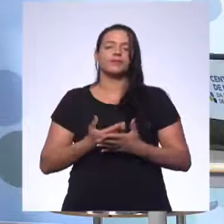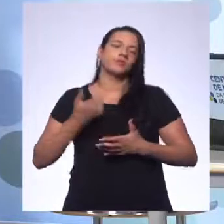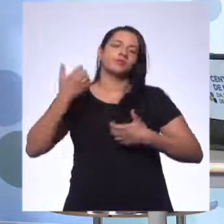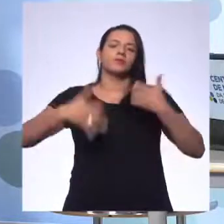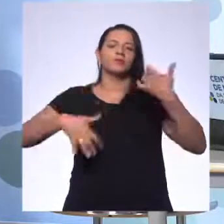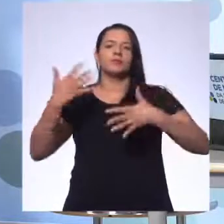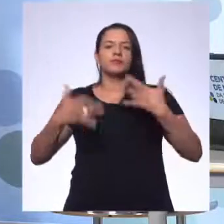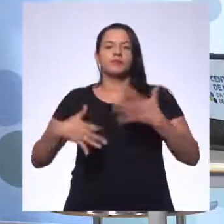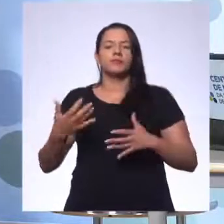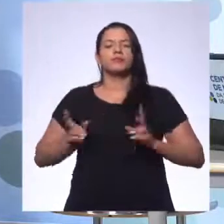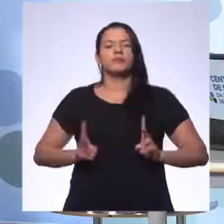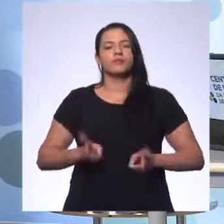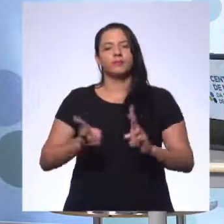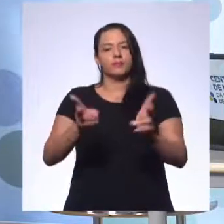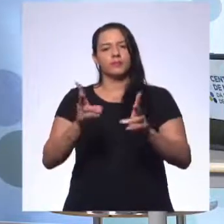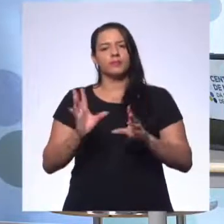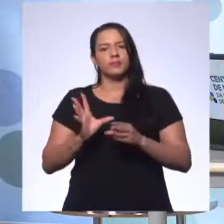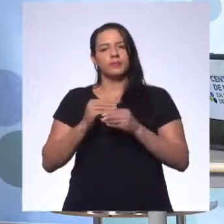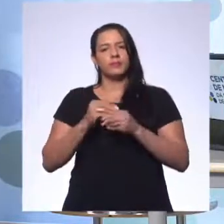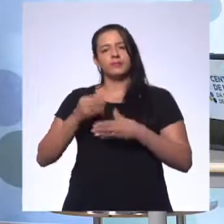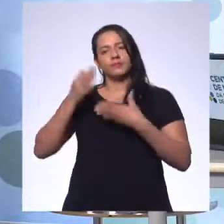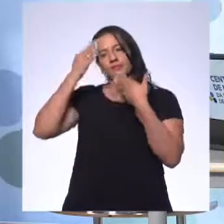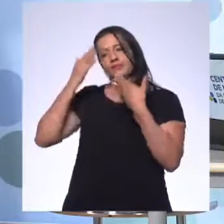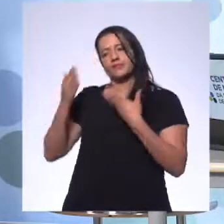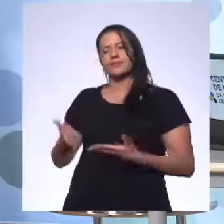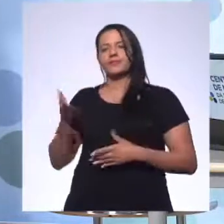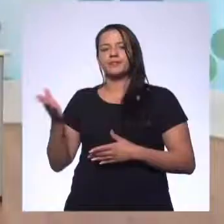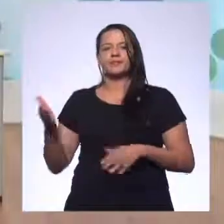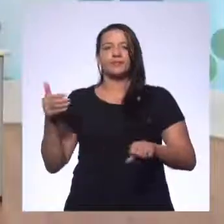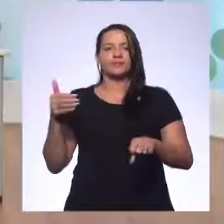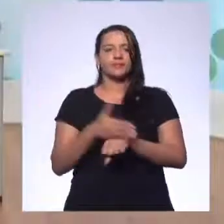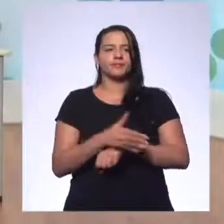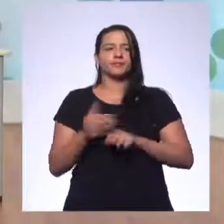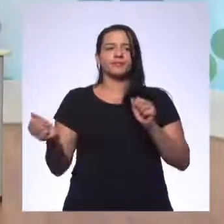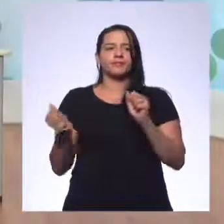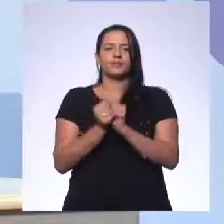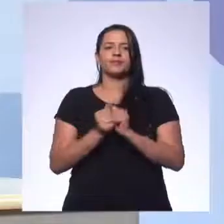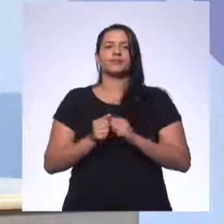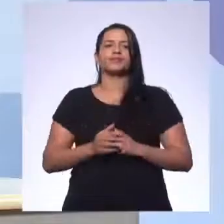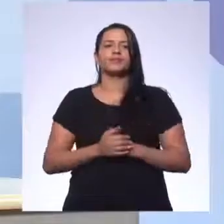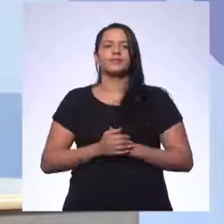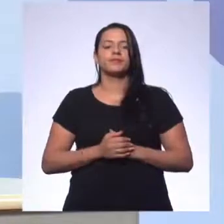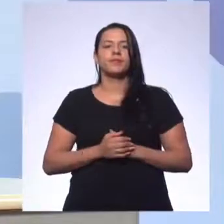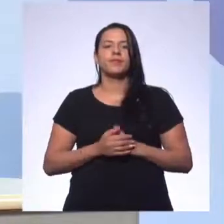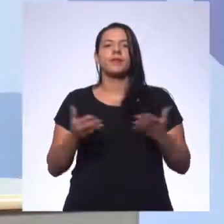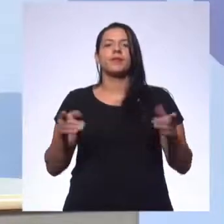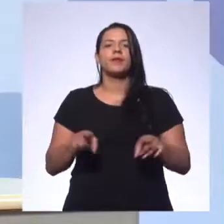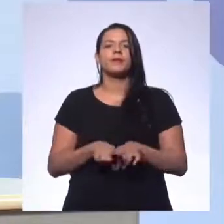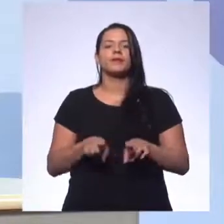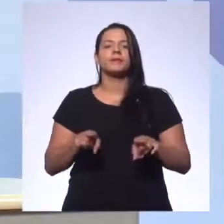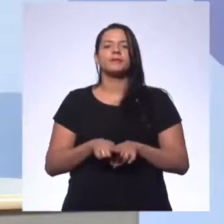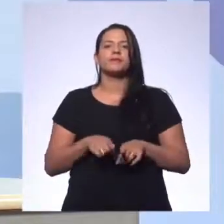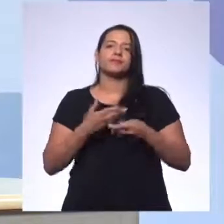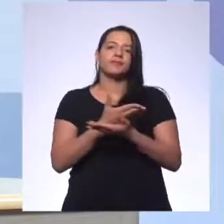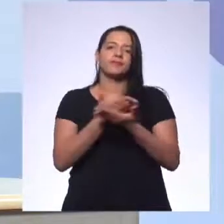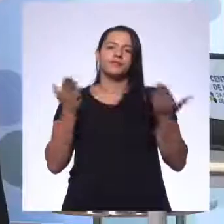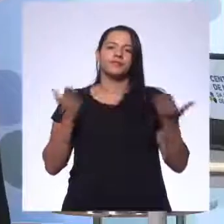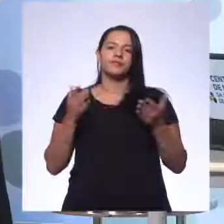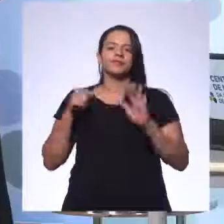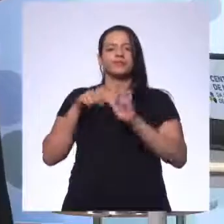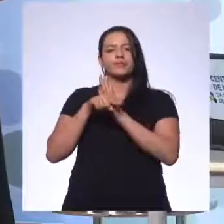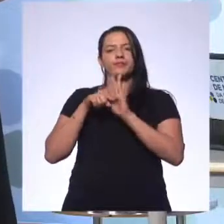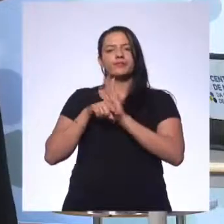gente continuar esse conteúdo. Queria agradecer a participação da Simone. Obrigada. E eu queria também que vocês, por